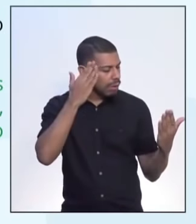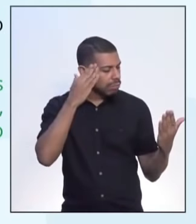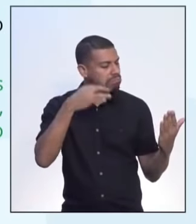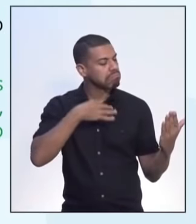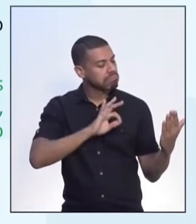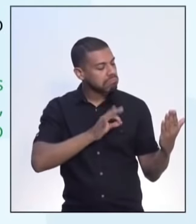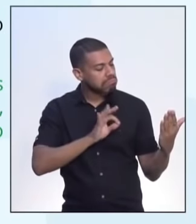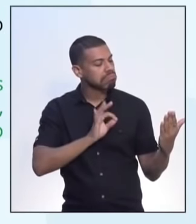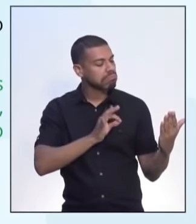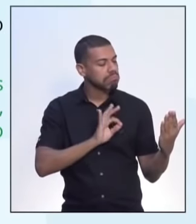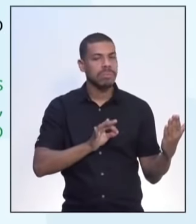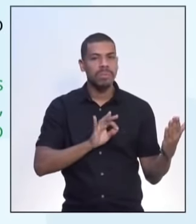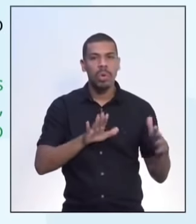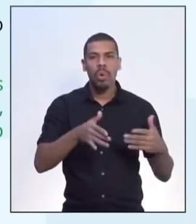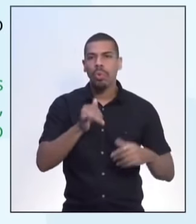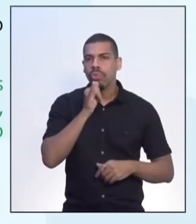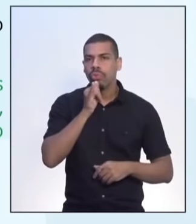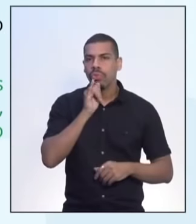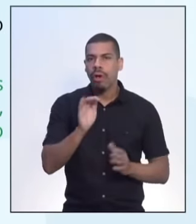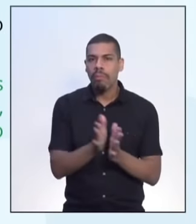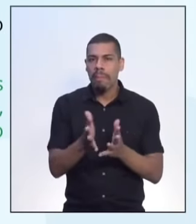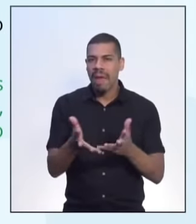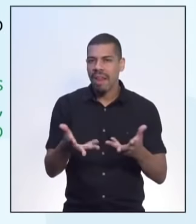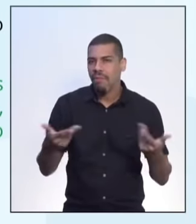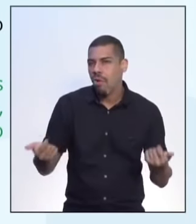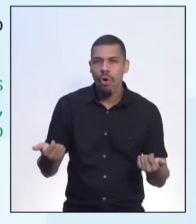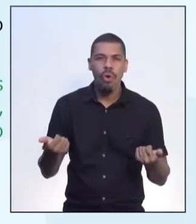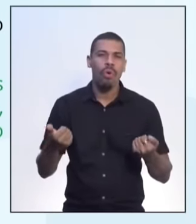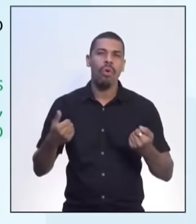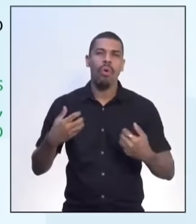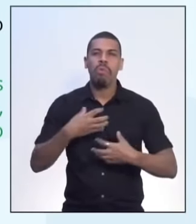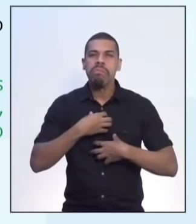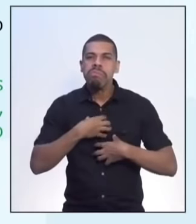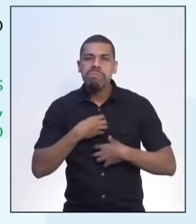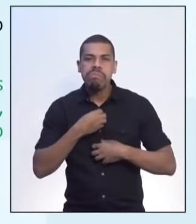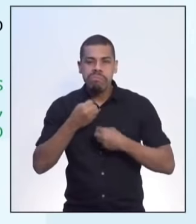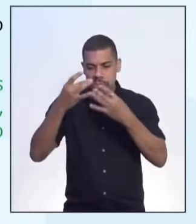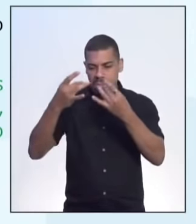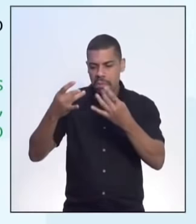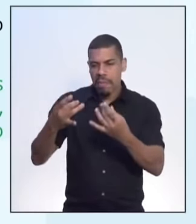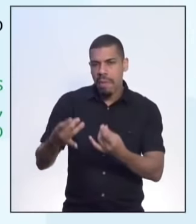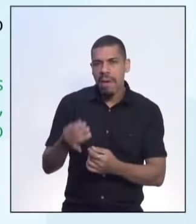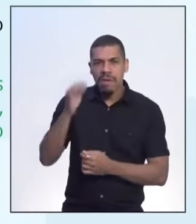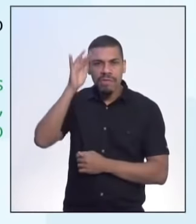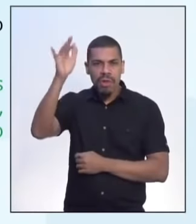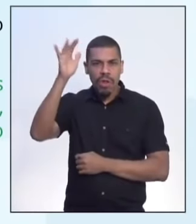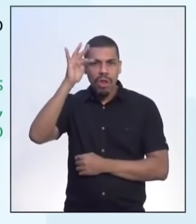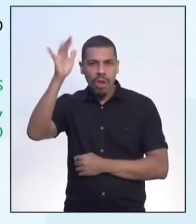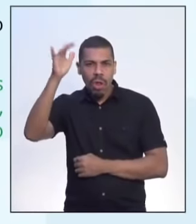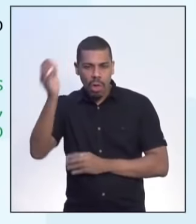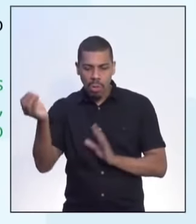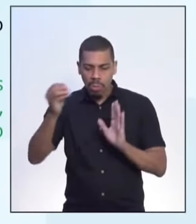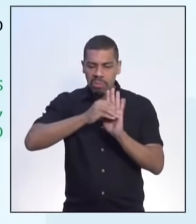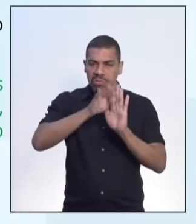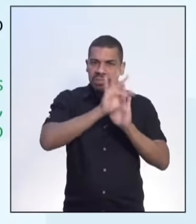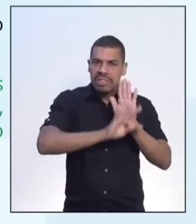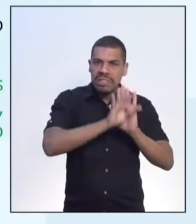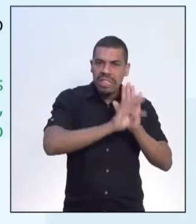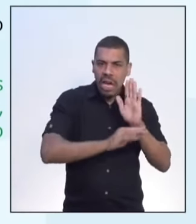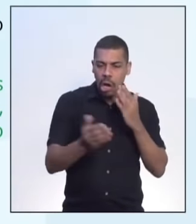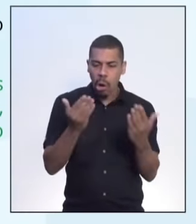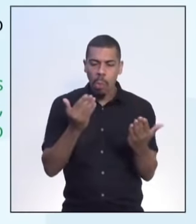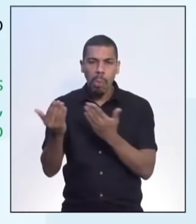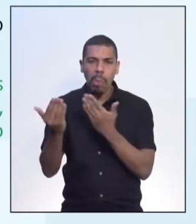identificar ou não com isso. Então, quando ela fala lá que foi sensacional, quando ela faz uma citação aí do filósofo, quando ela faz a comparação lá com o